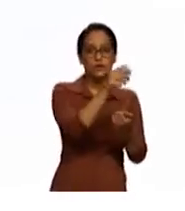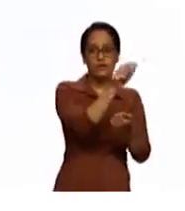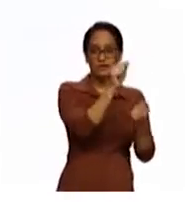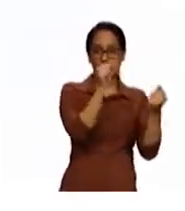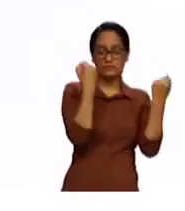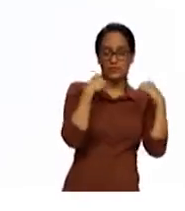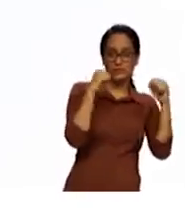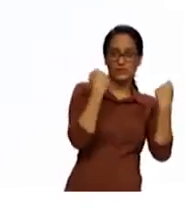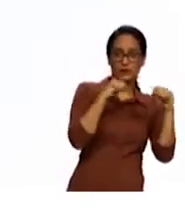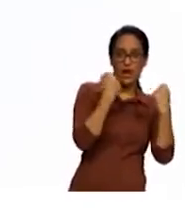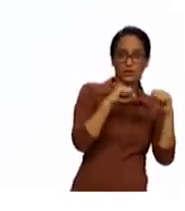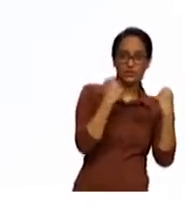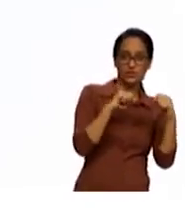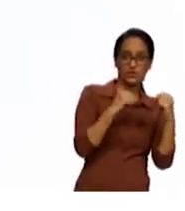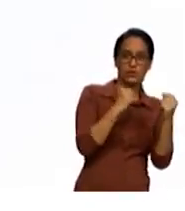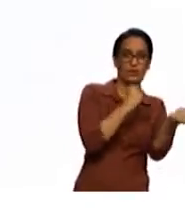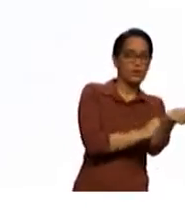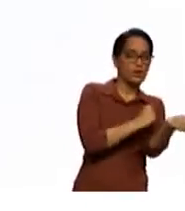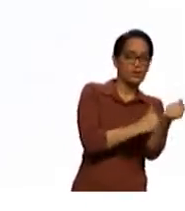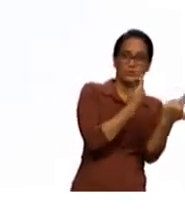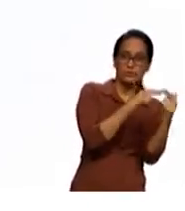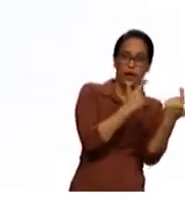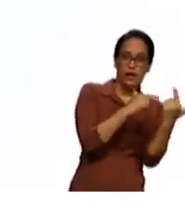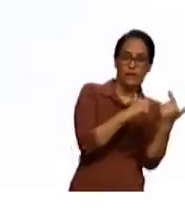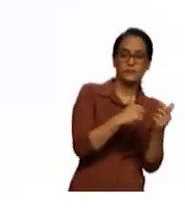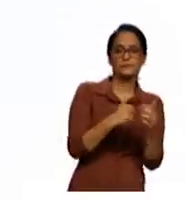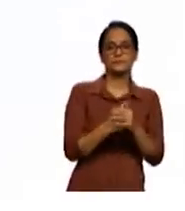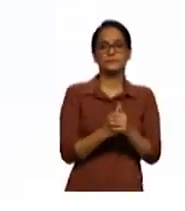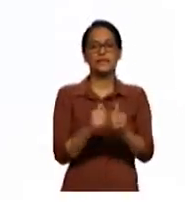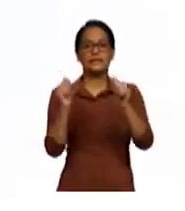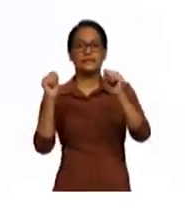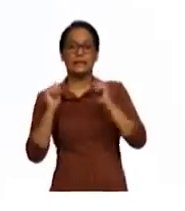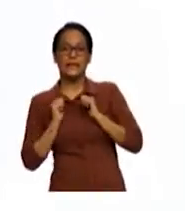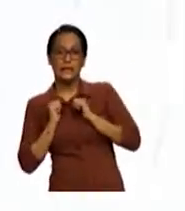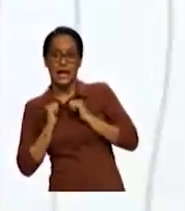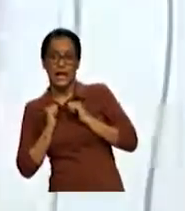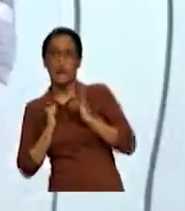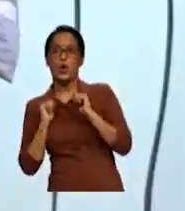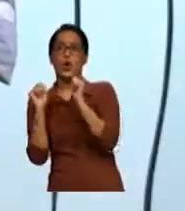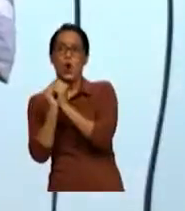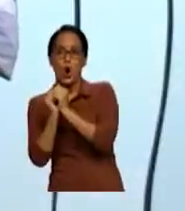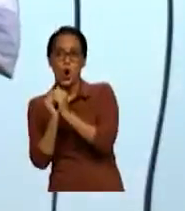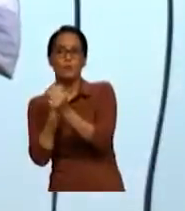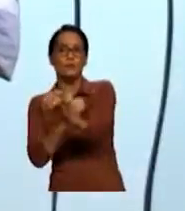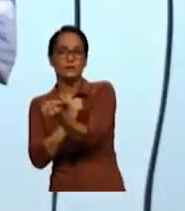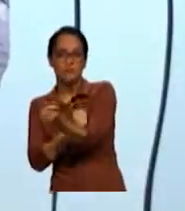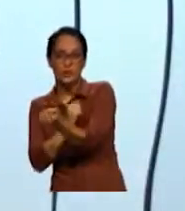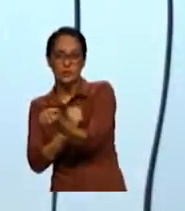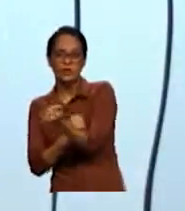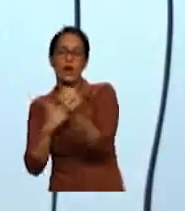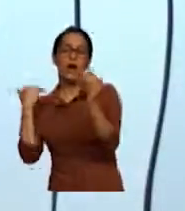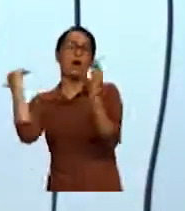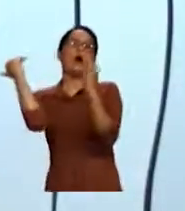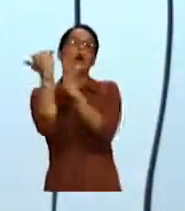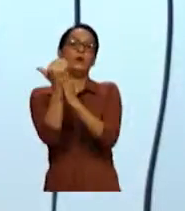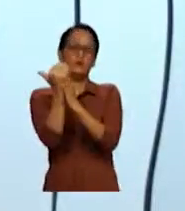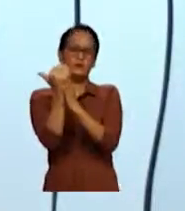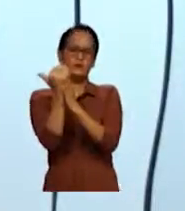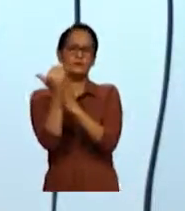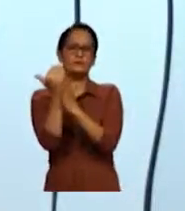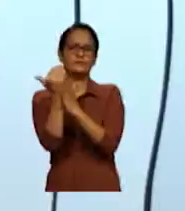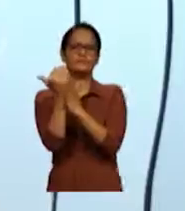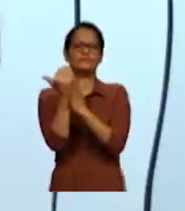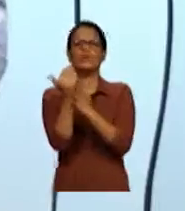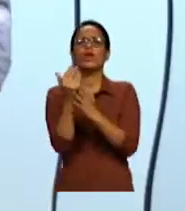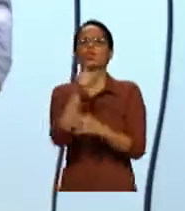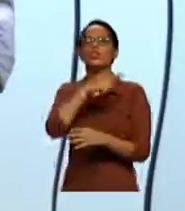anabolizante. A sedentário com anabolizante é o mais alto e o menor é o exercício com anabolizante. O que a gente vai